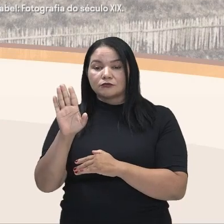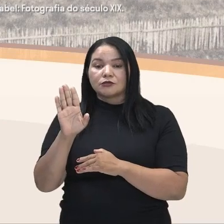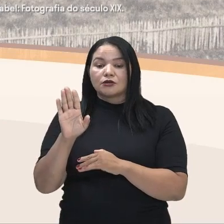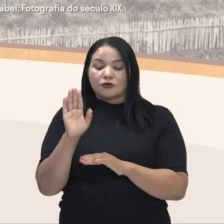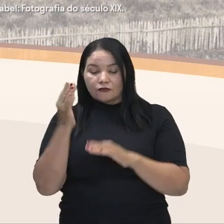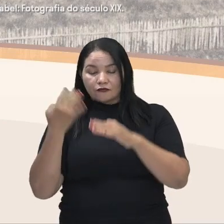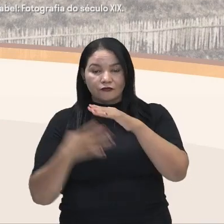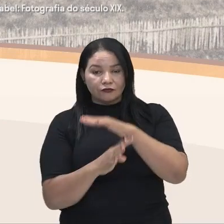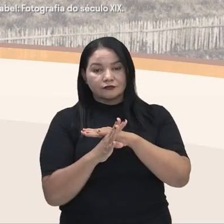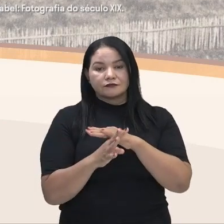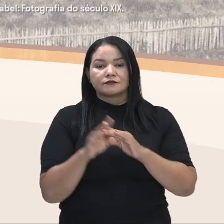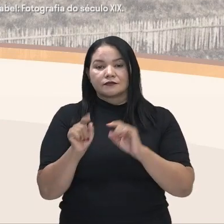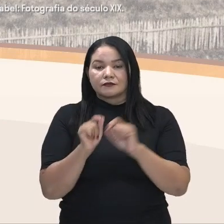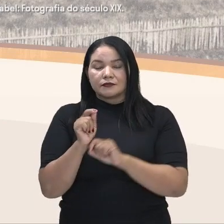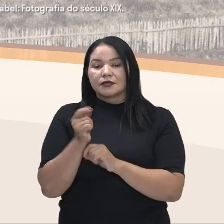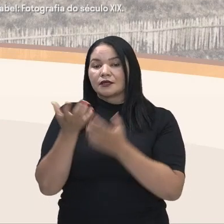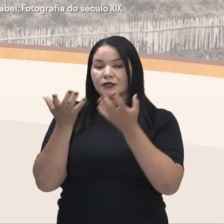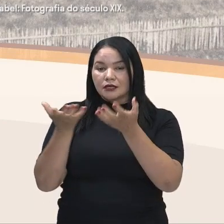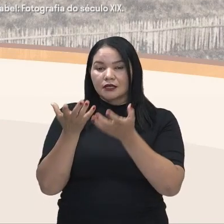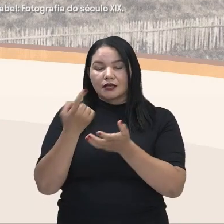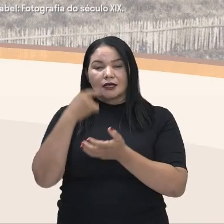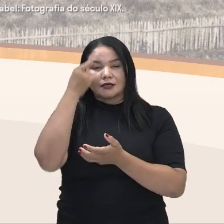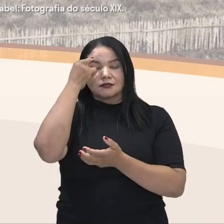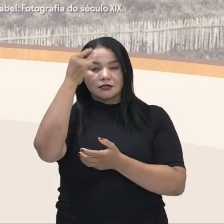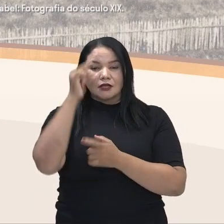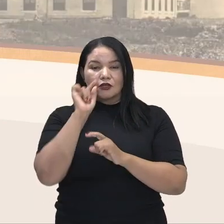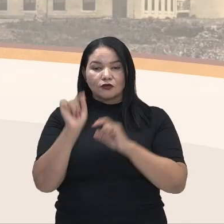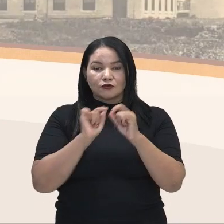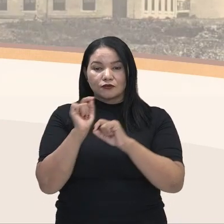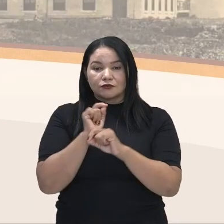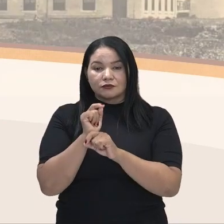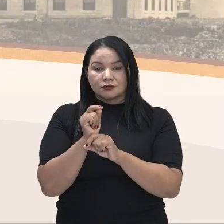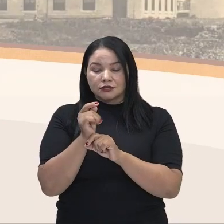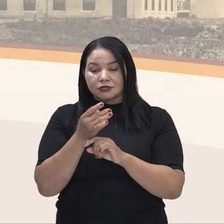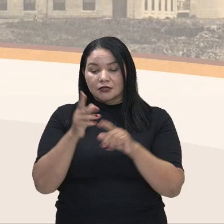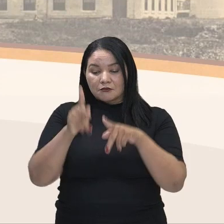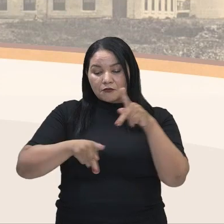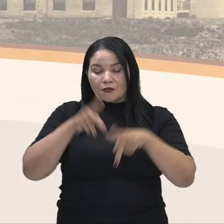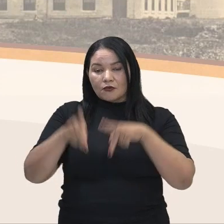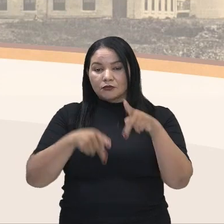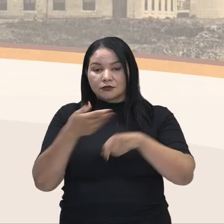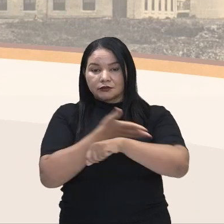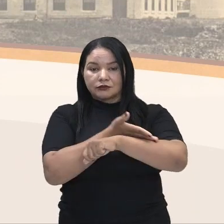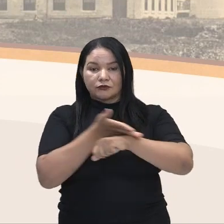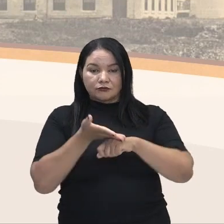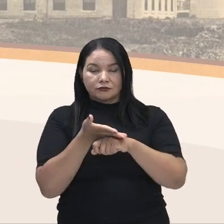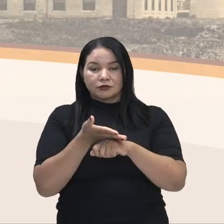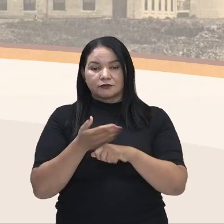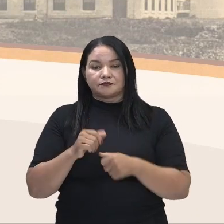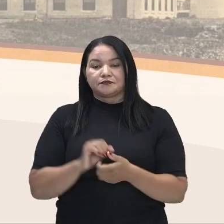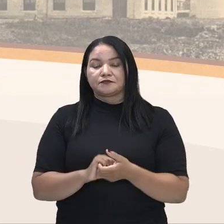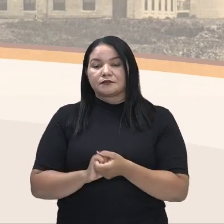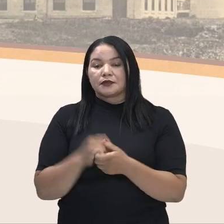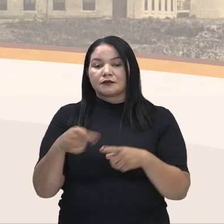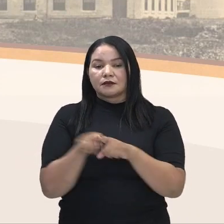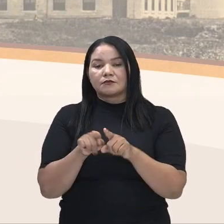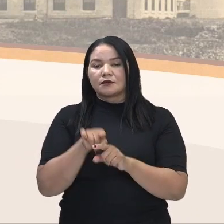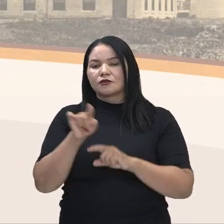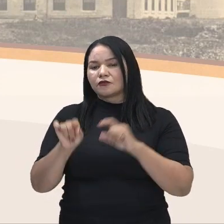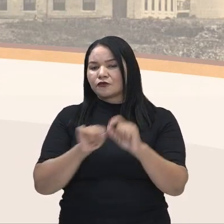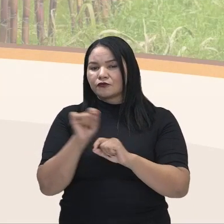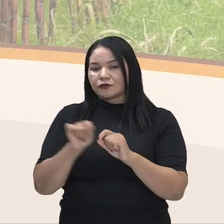eles vieram na intenção e na ideia de branquear a sociedade brasileira, uma vez que